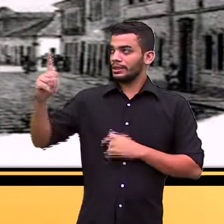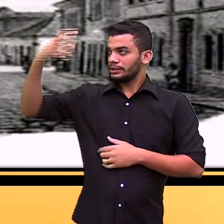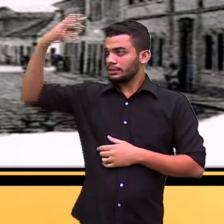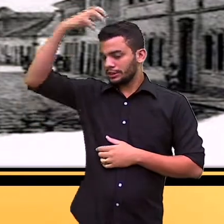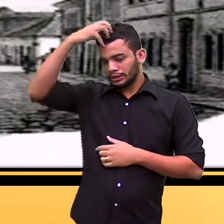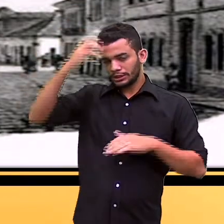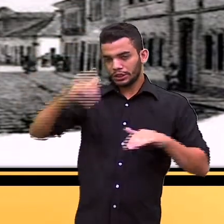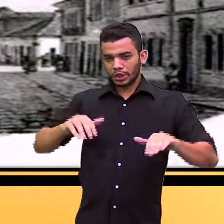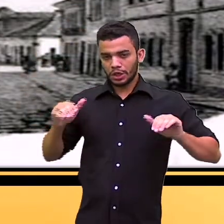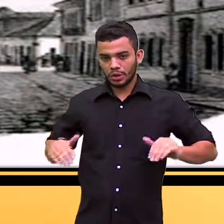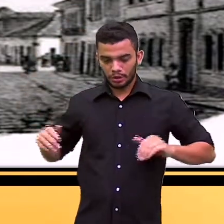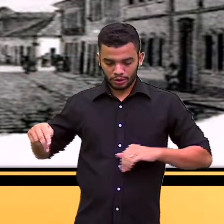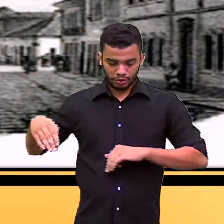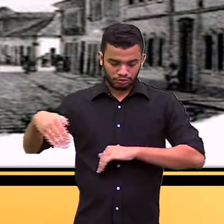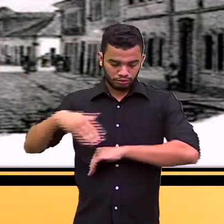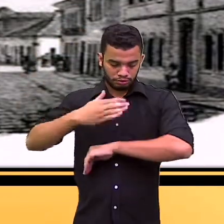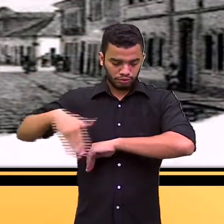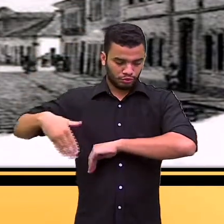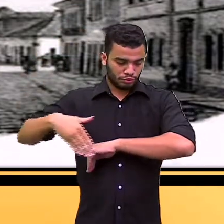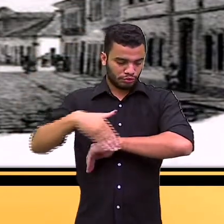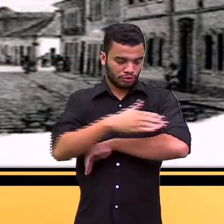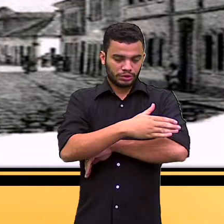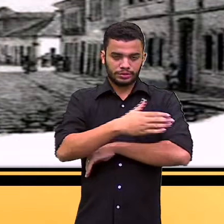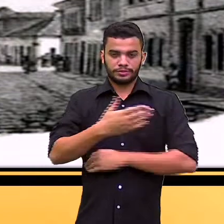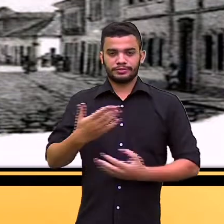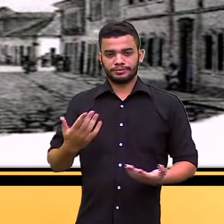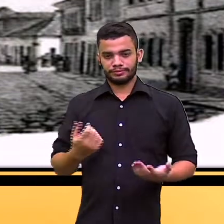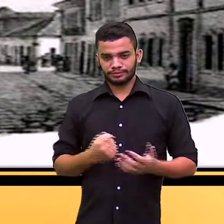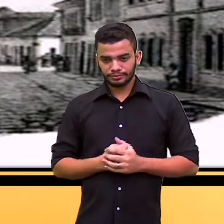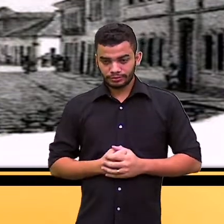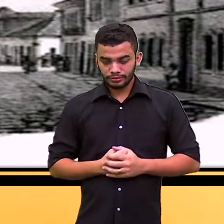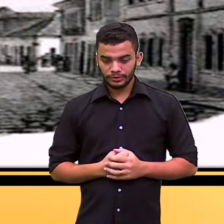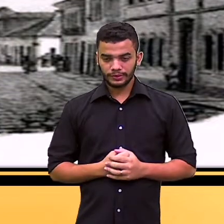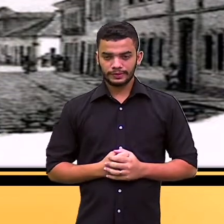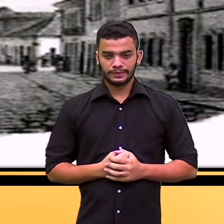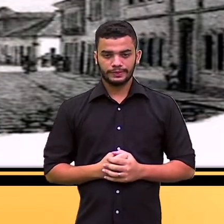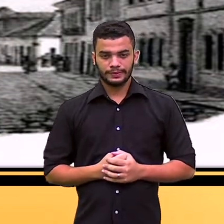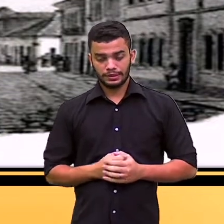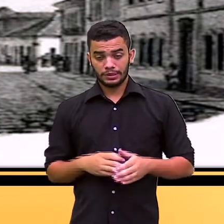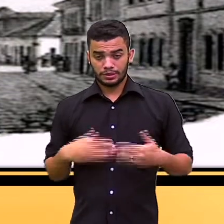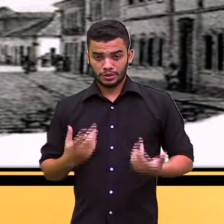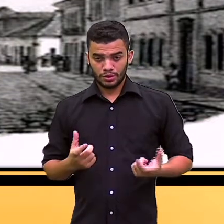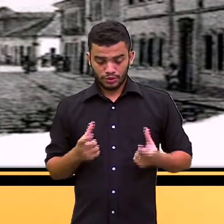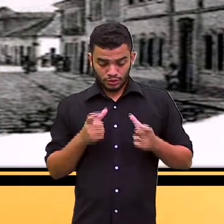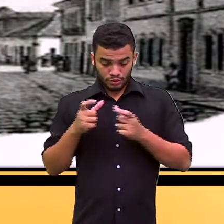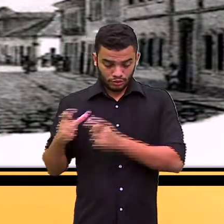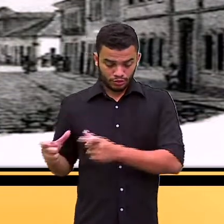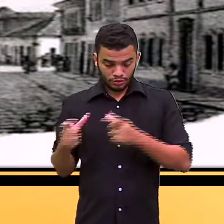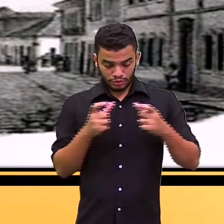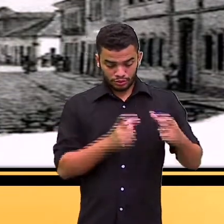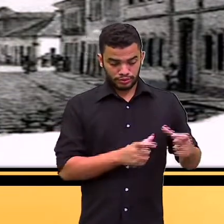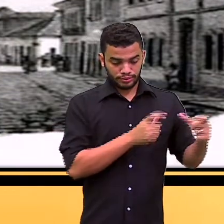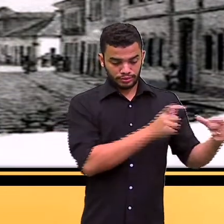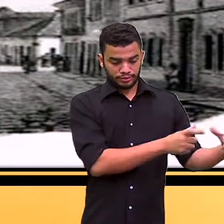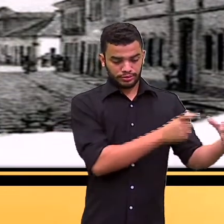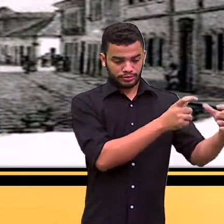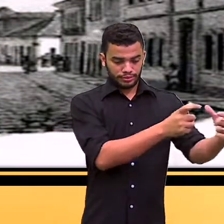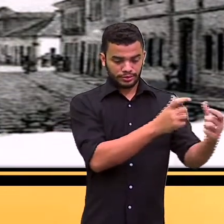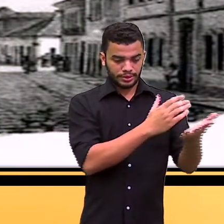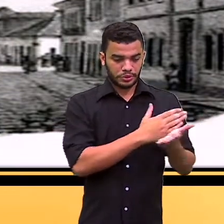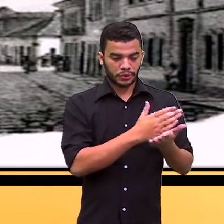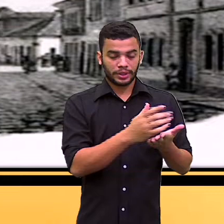rota do Rio de Janeiro, conhecida como um novo caminho. Então, são rotas importantes. Por isso que elas